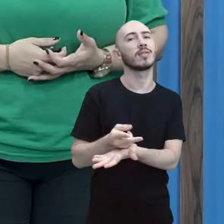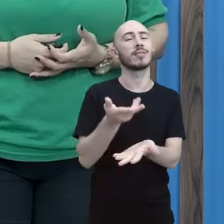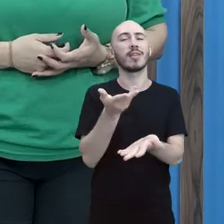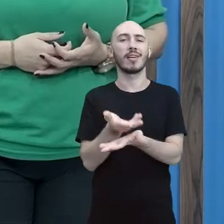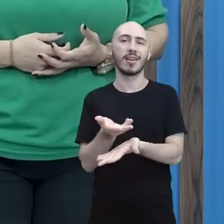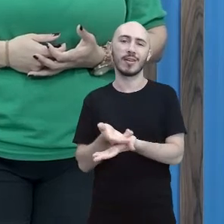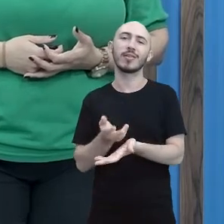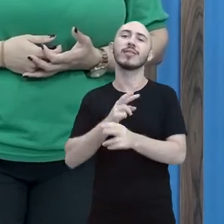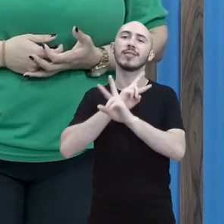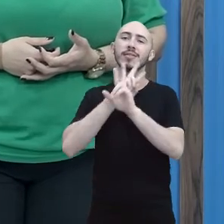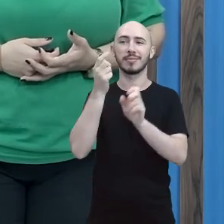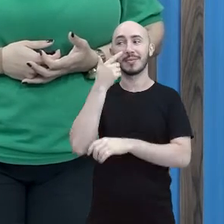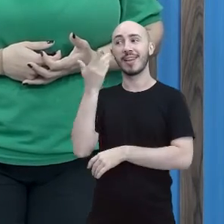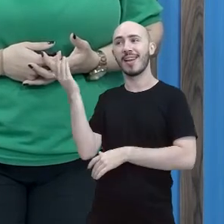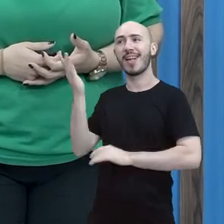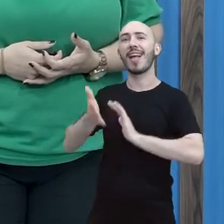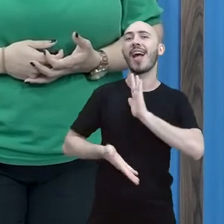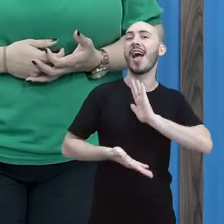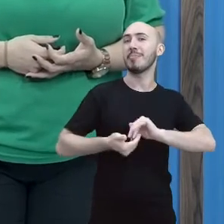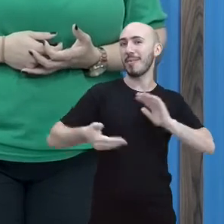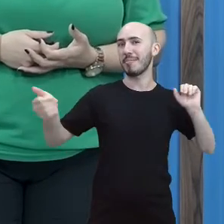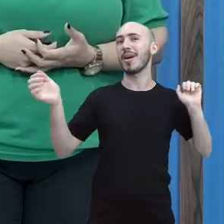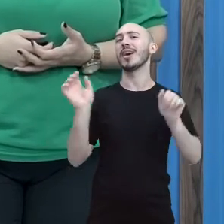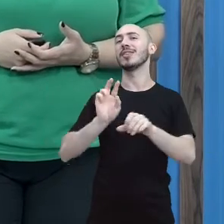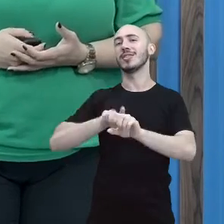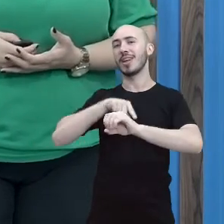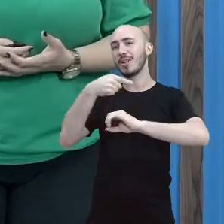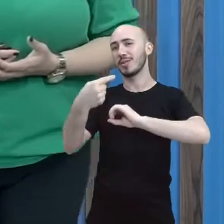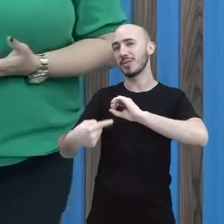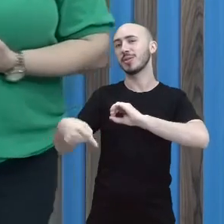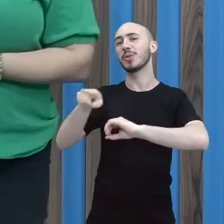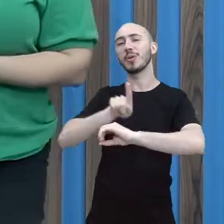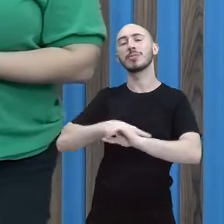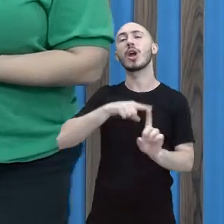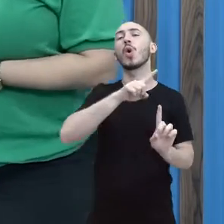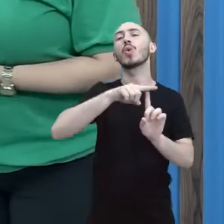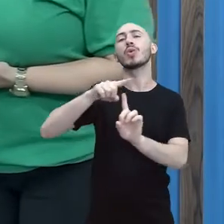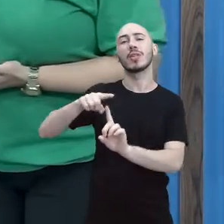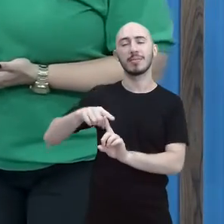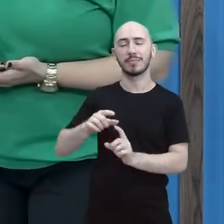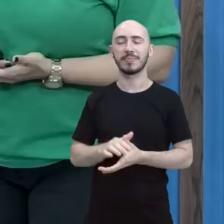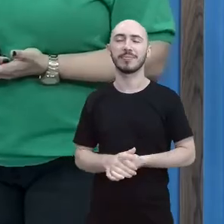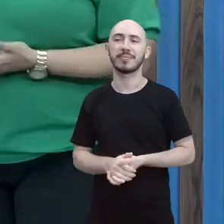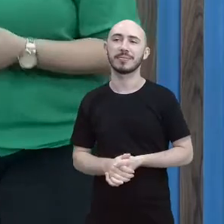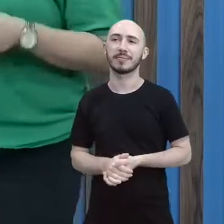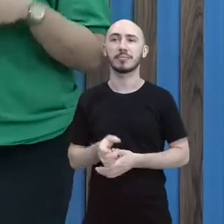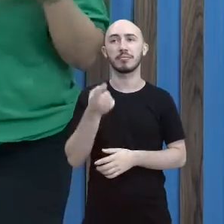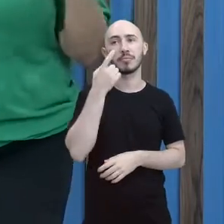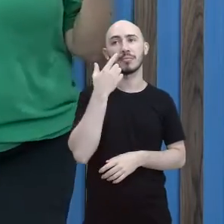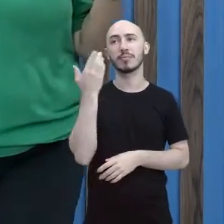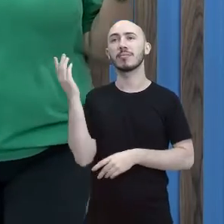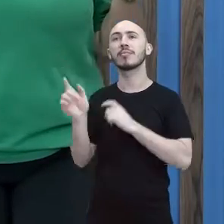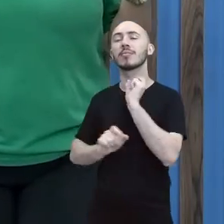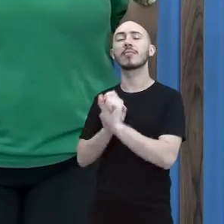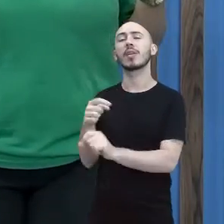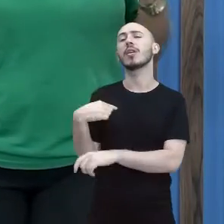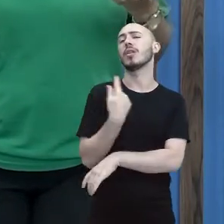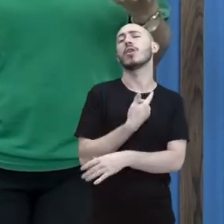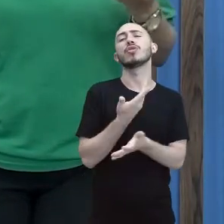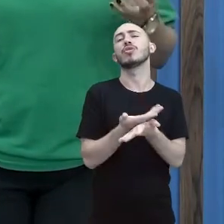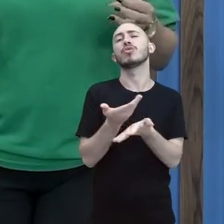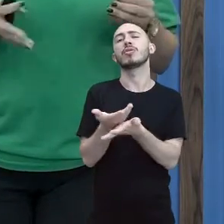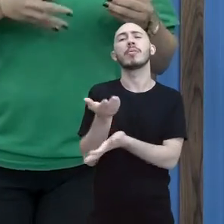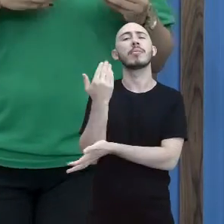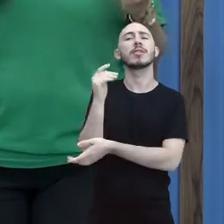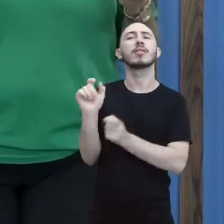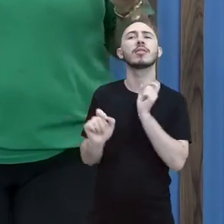hoje sobre esses babados atômicos, né? Os modelos atômicos, tá bom? Então, ó, o que a gente viu na aula